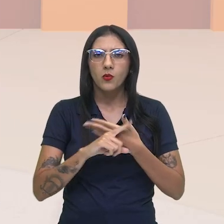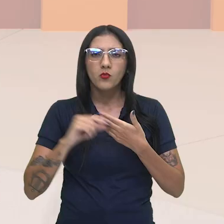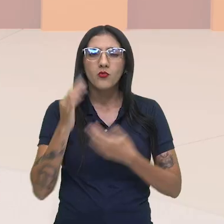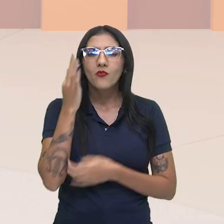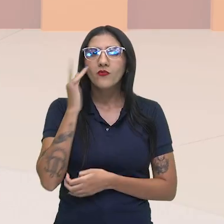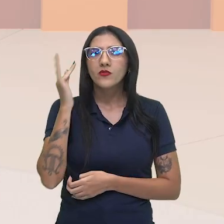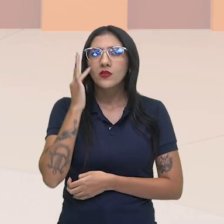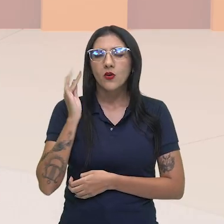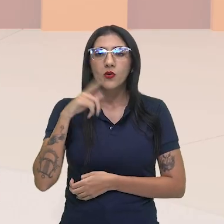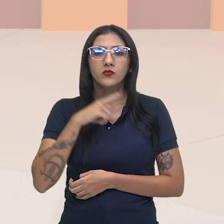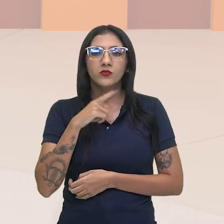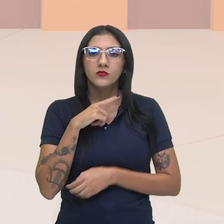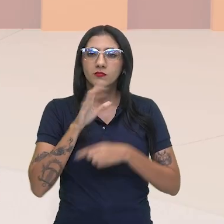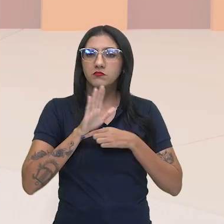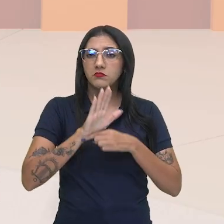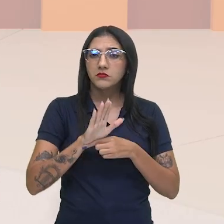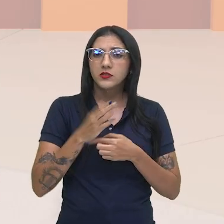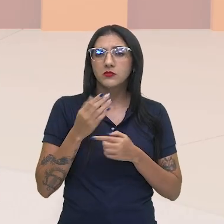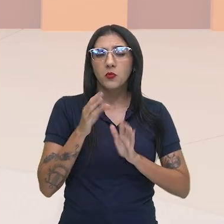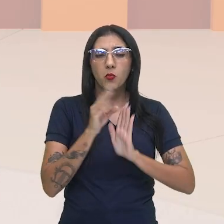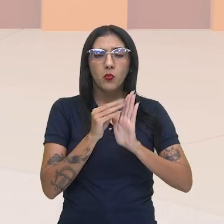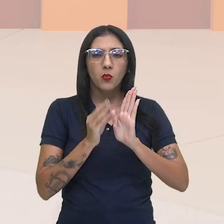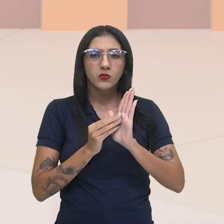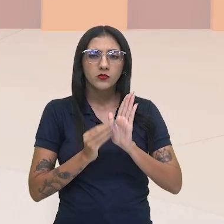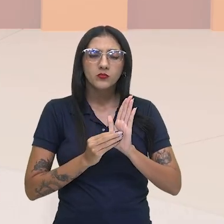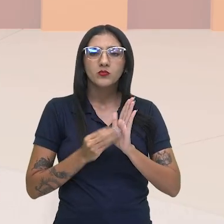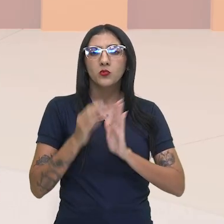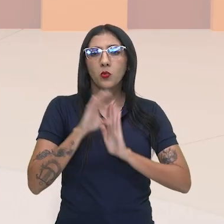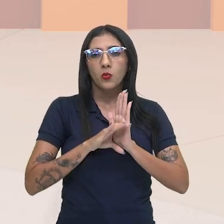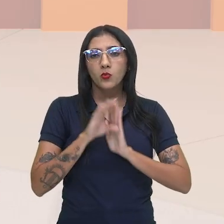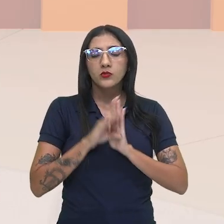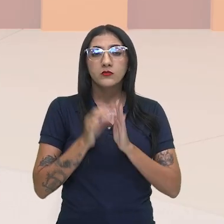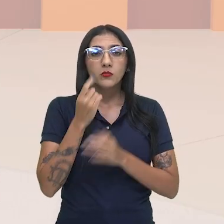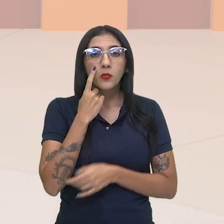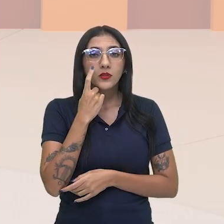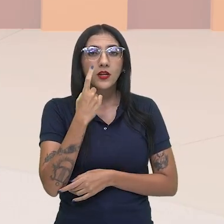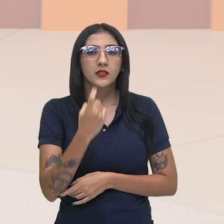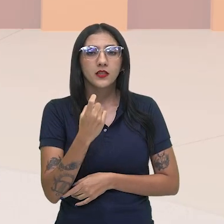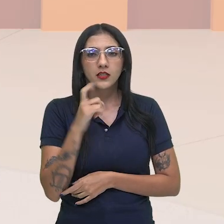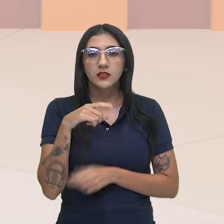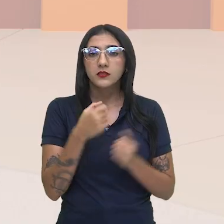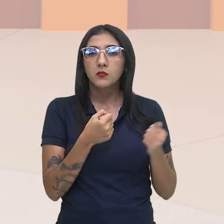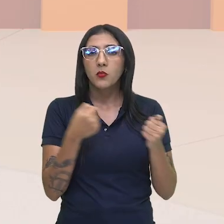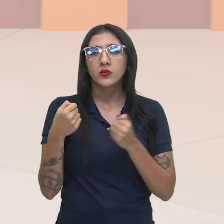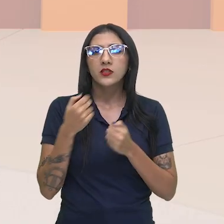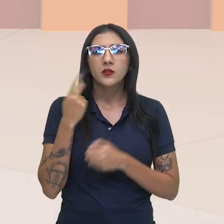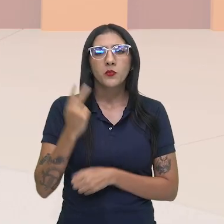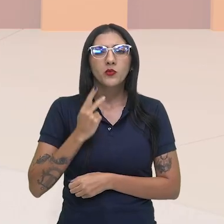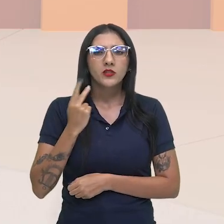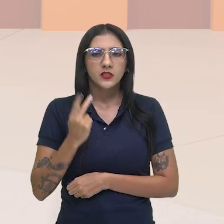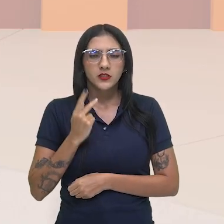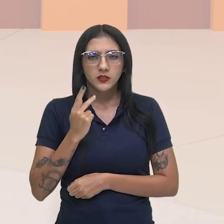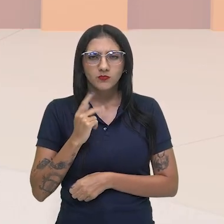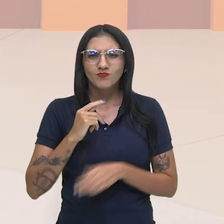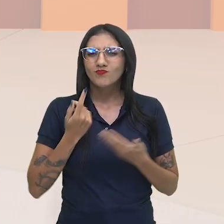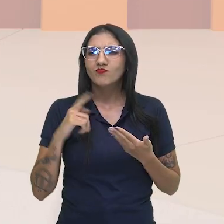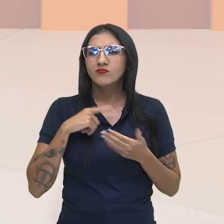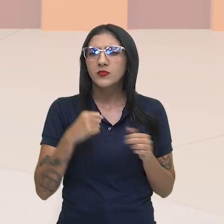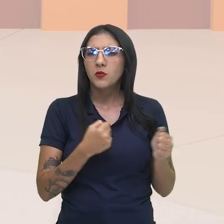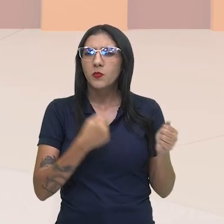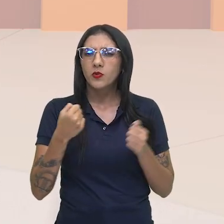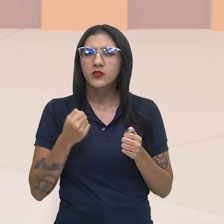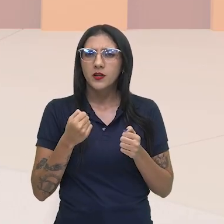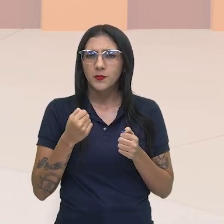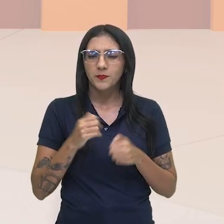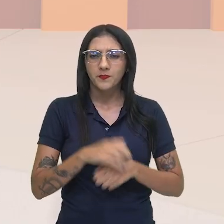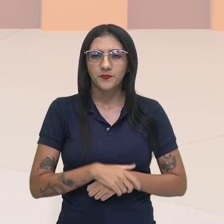bem interessante em relação a essa questão da política ou do poder. Quem detém o poder hoje? Esse filósofo